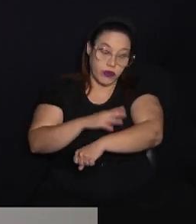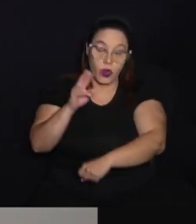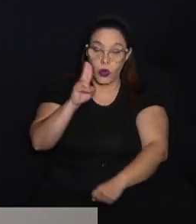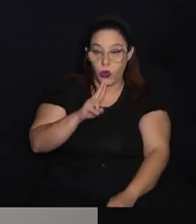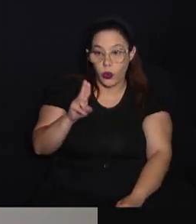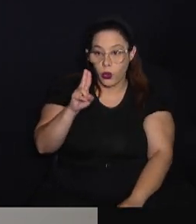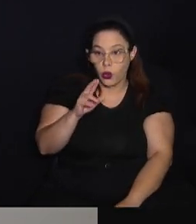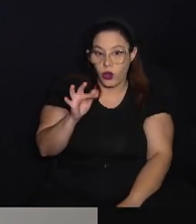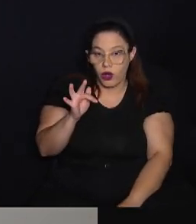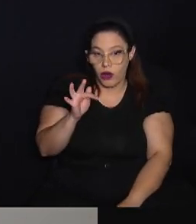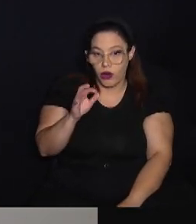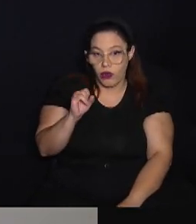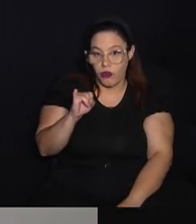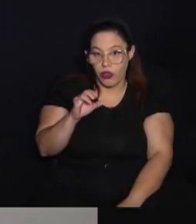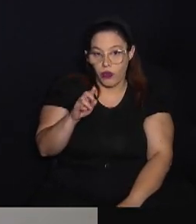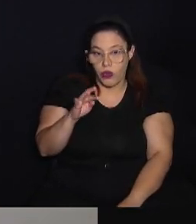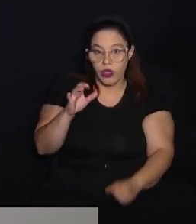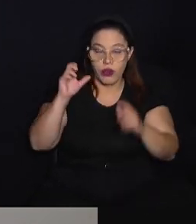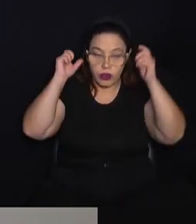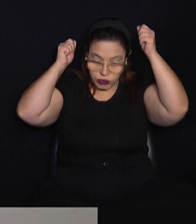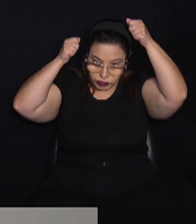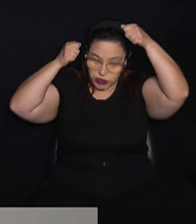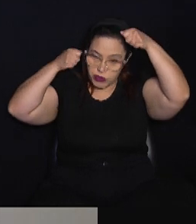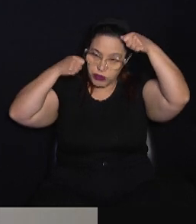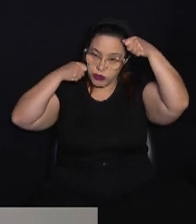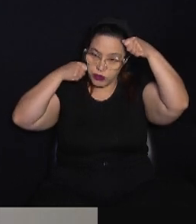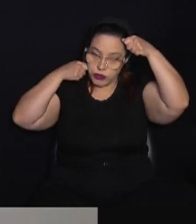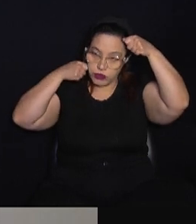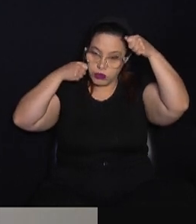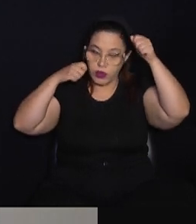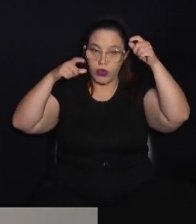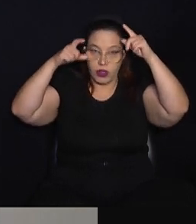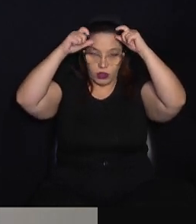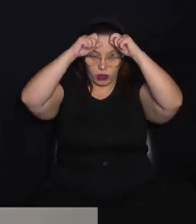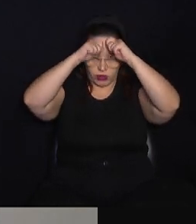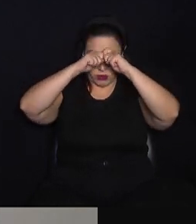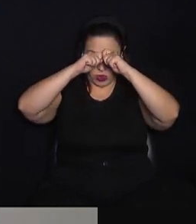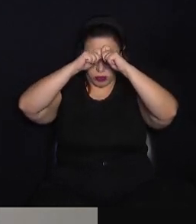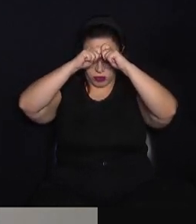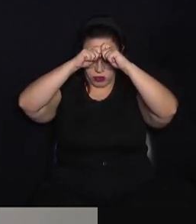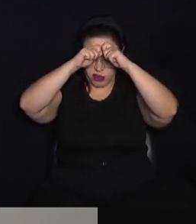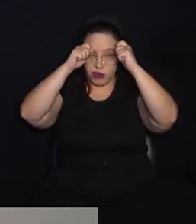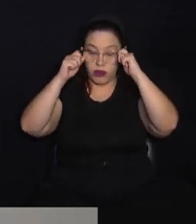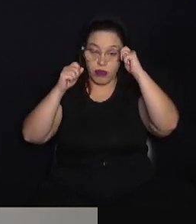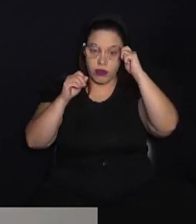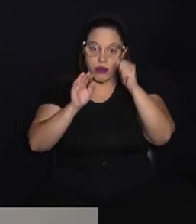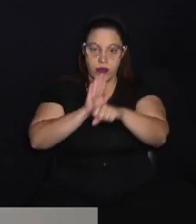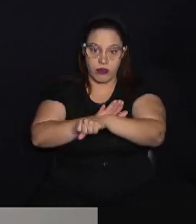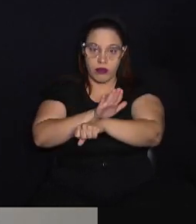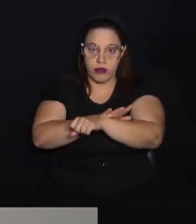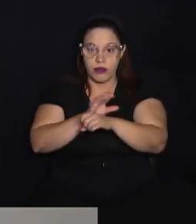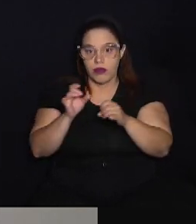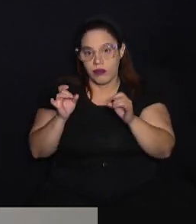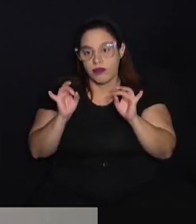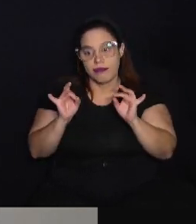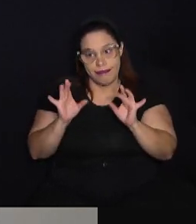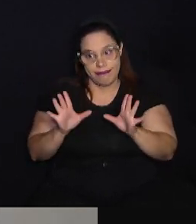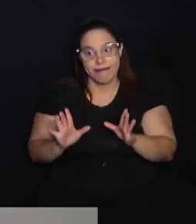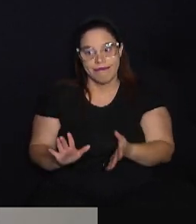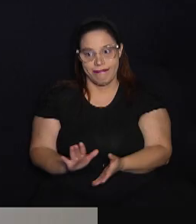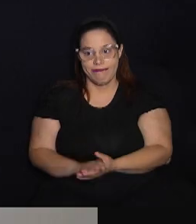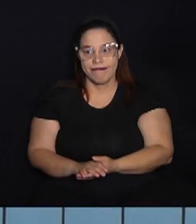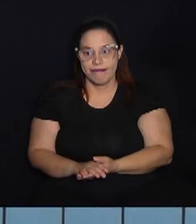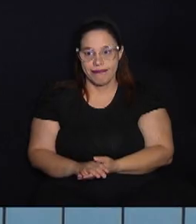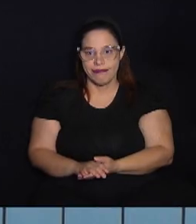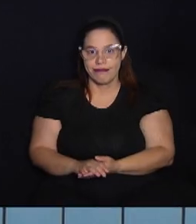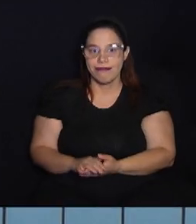blusa de proteção, chapéu, boné, como toda pessoa, com cuidados mais intensificados, né?